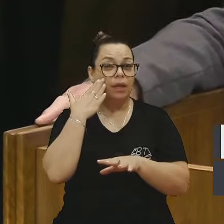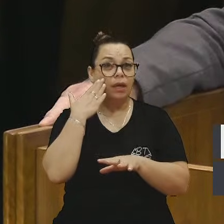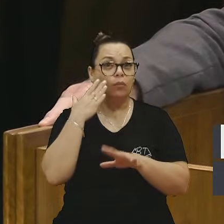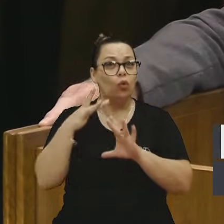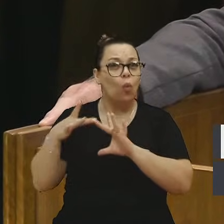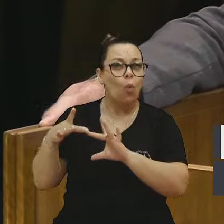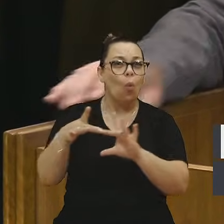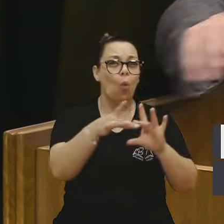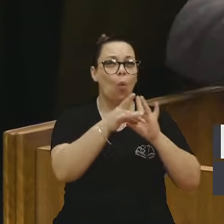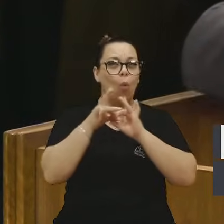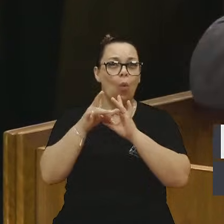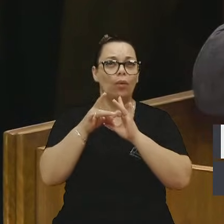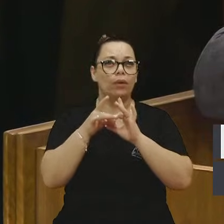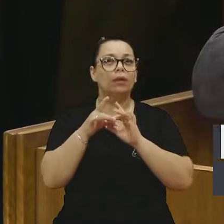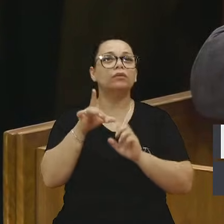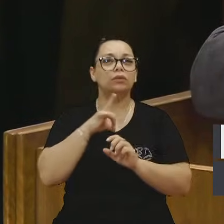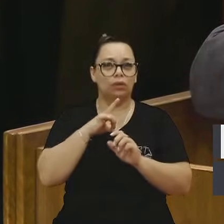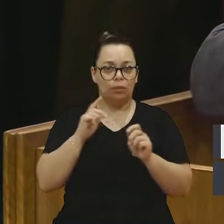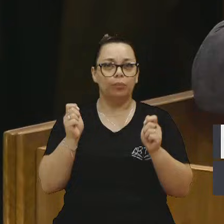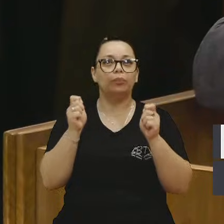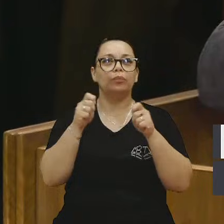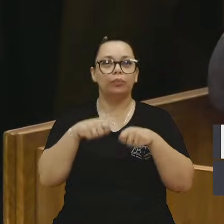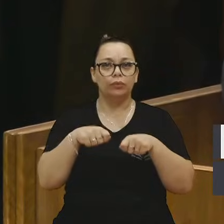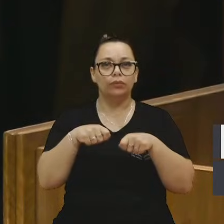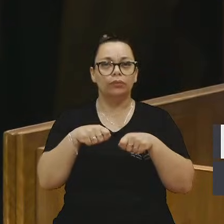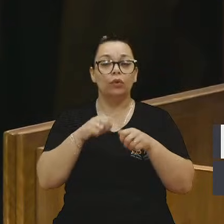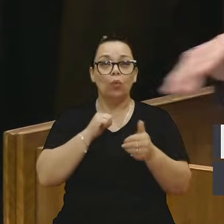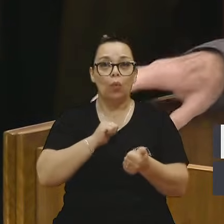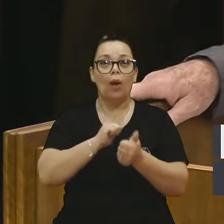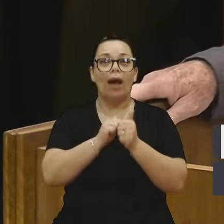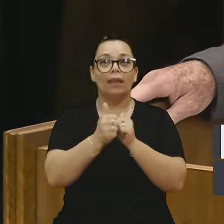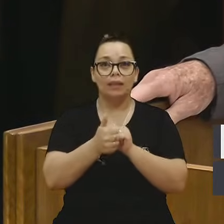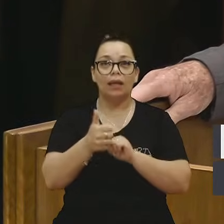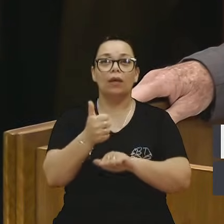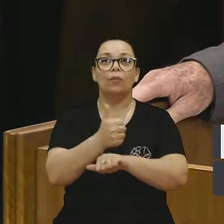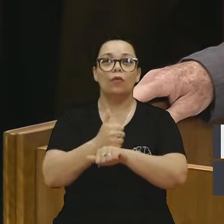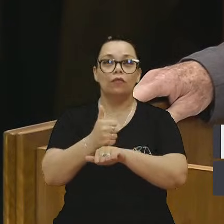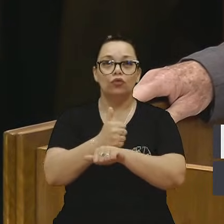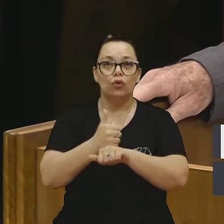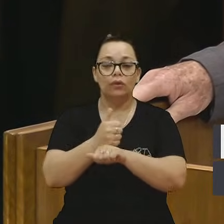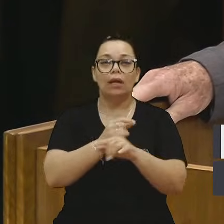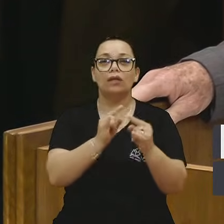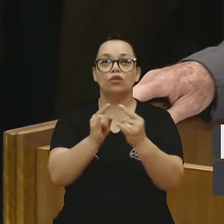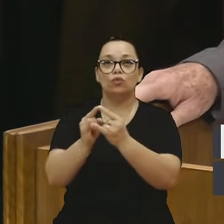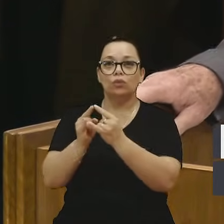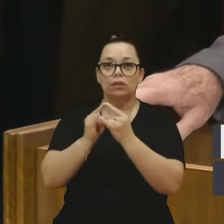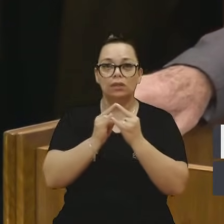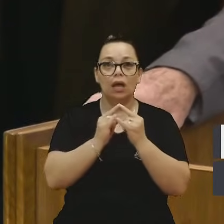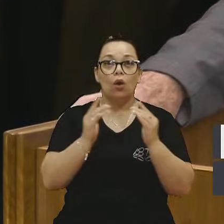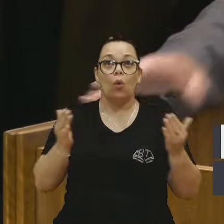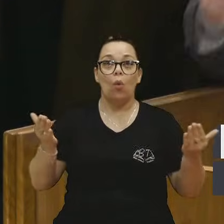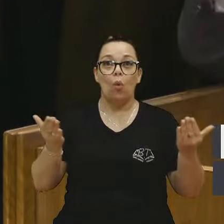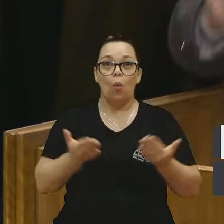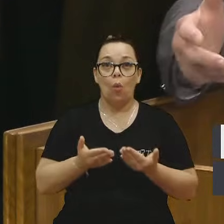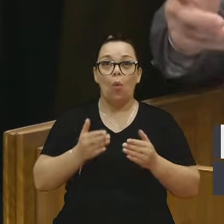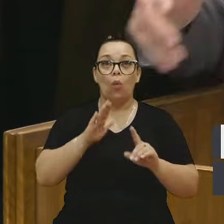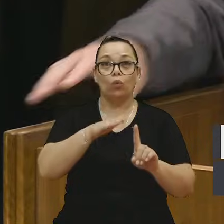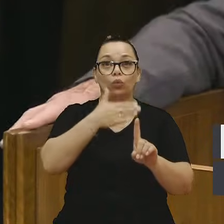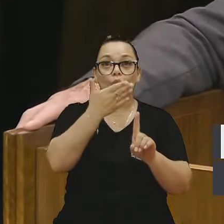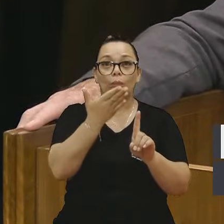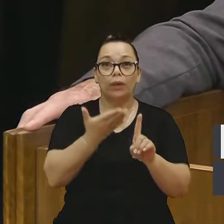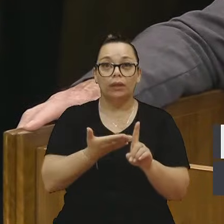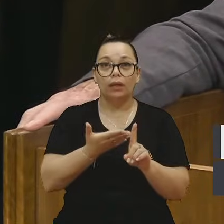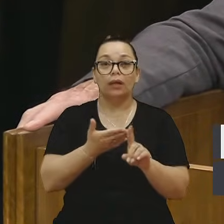união, porque nós sabemos que os atletas, os profissionais, as entidades que hoje serão